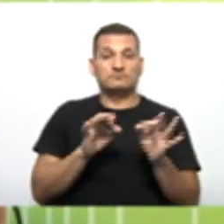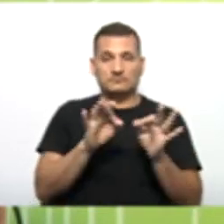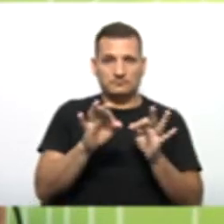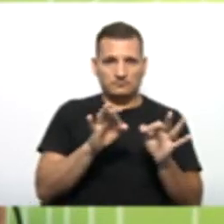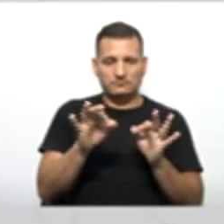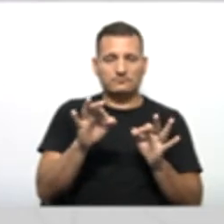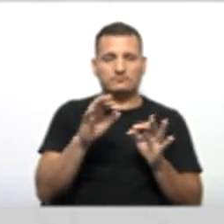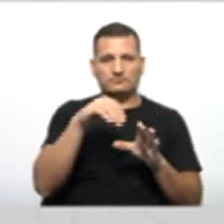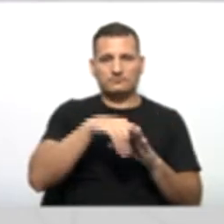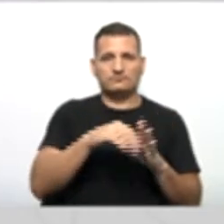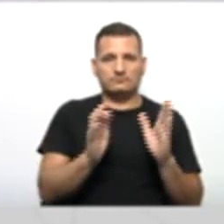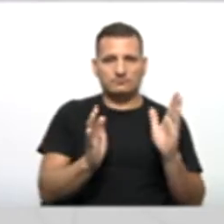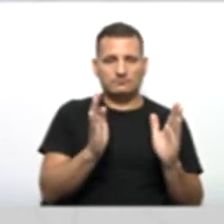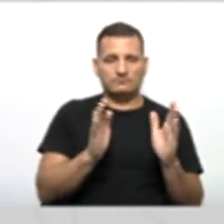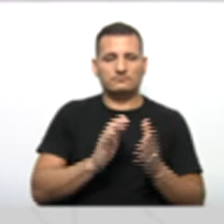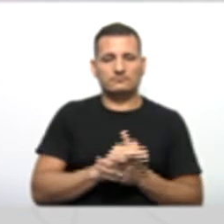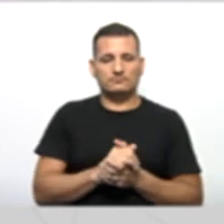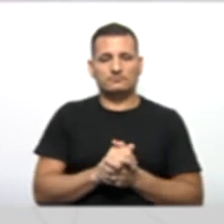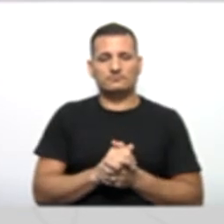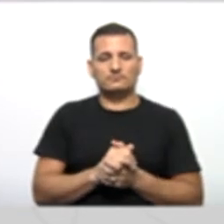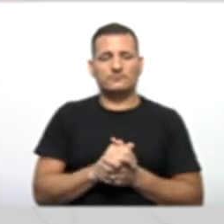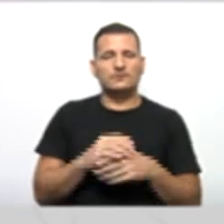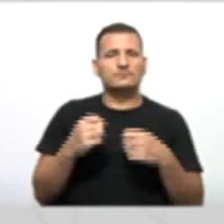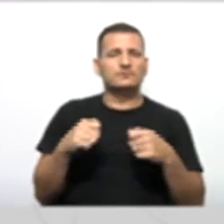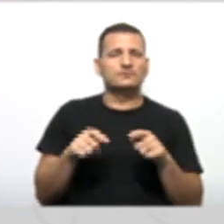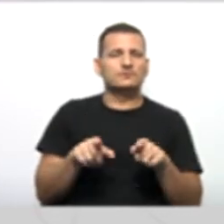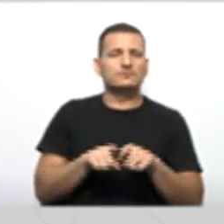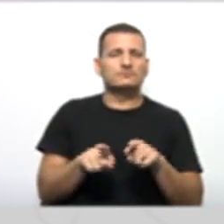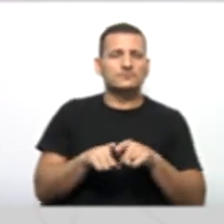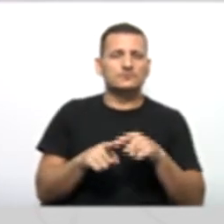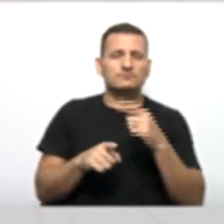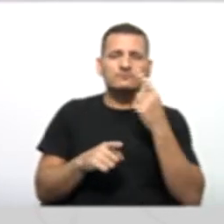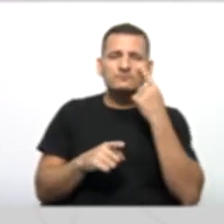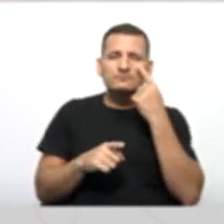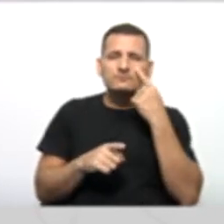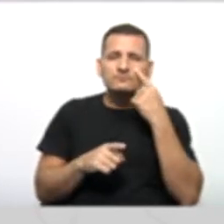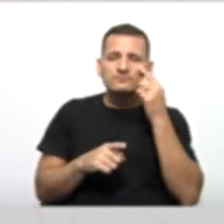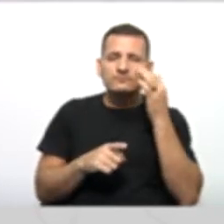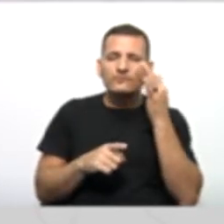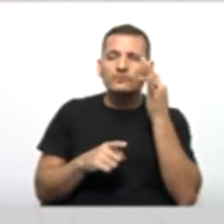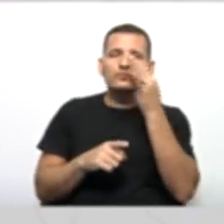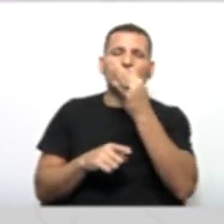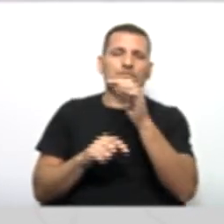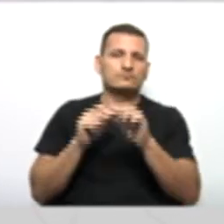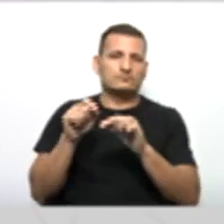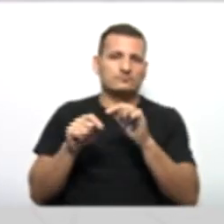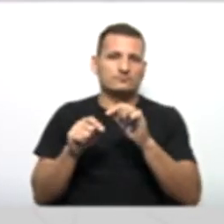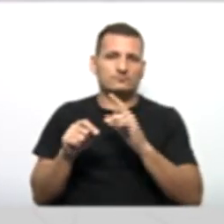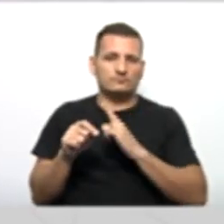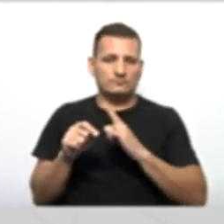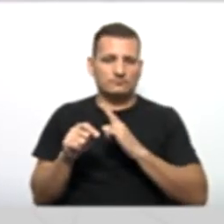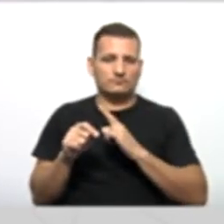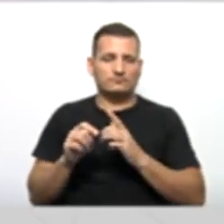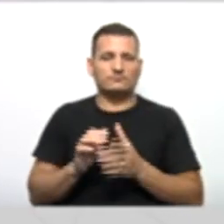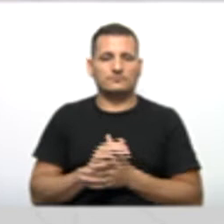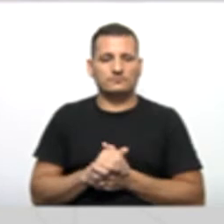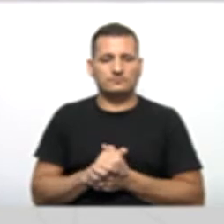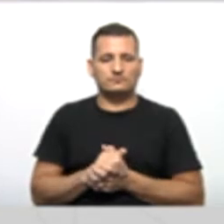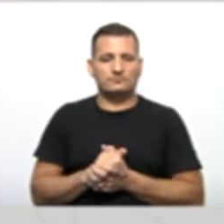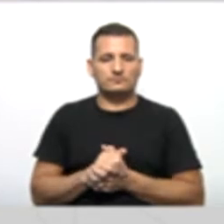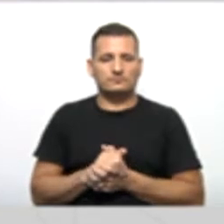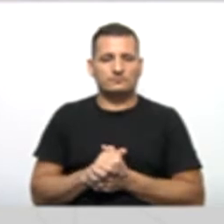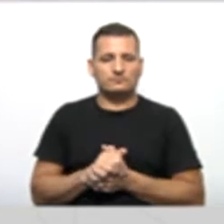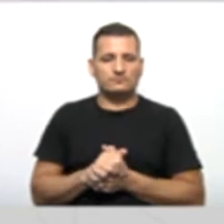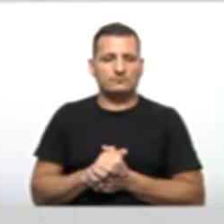planejamento. Além disso, a gente tem que ter ali uma previsão dos recursos, tá? Tudo que eu vou ter disponível eu tenho que prever aqui dentro desse